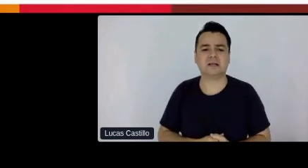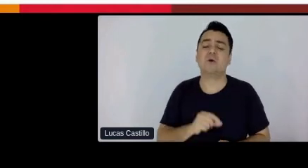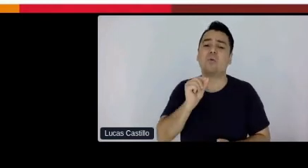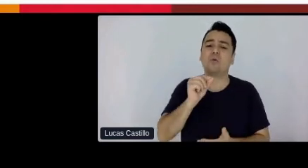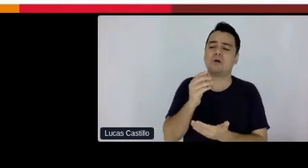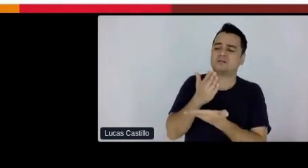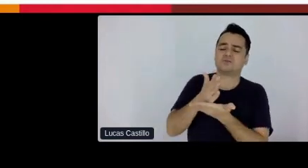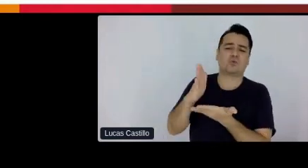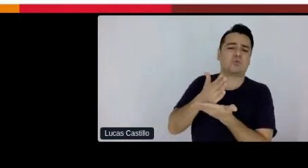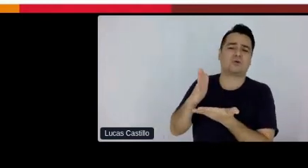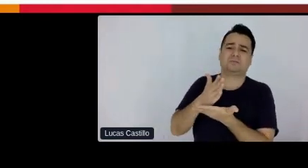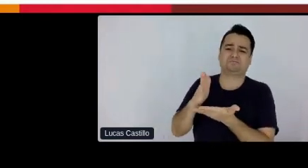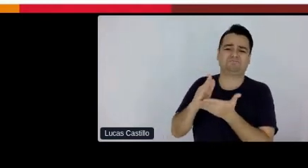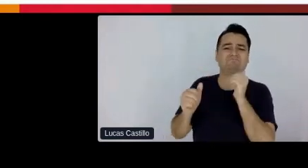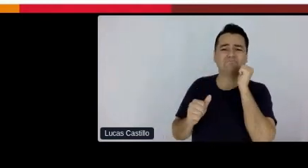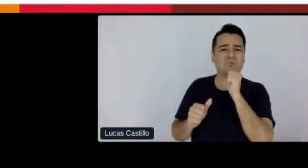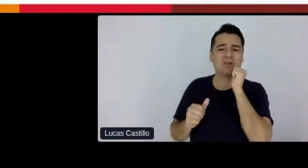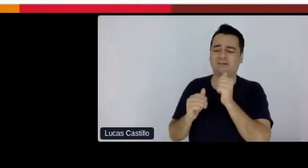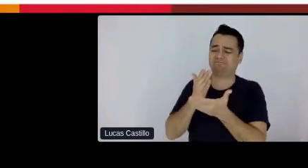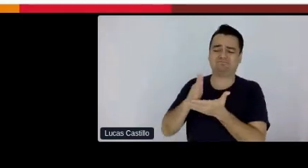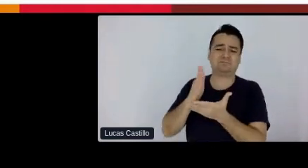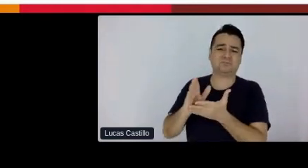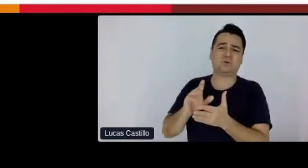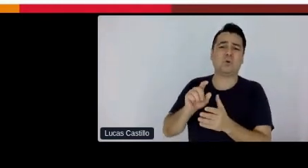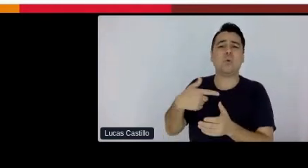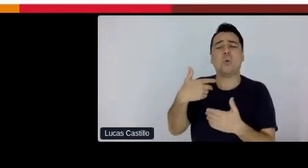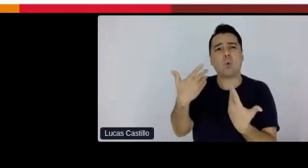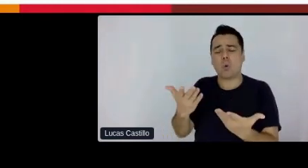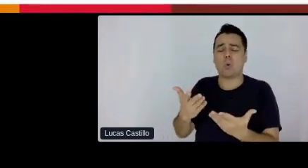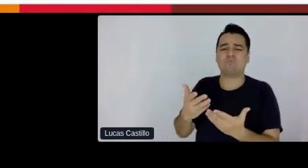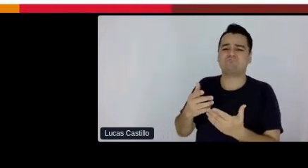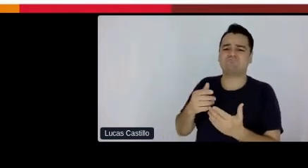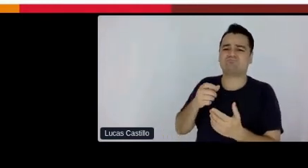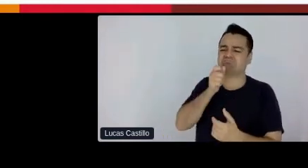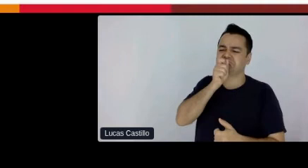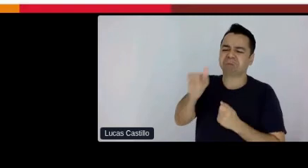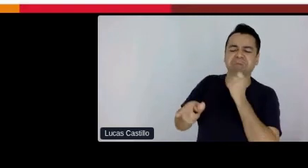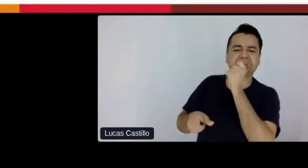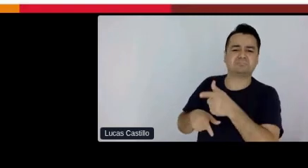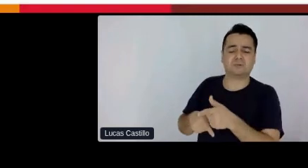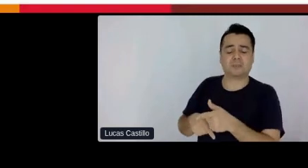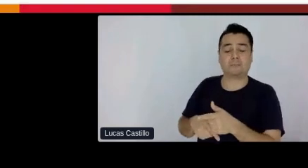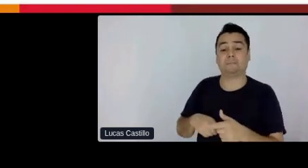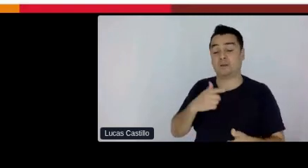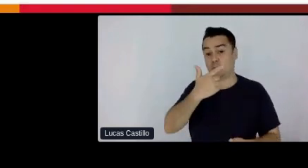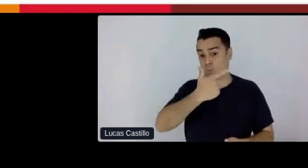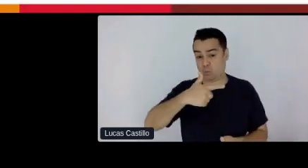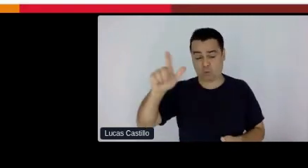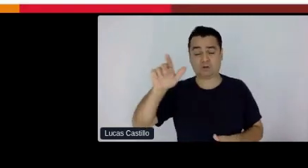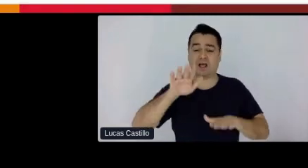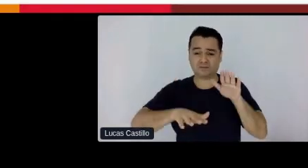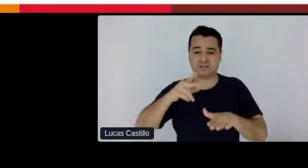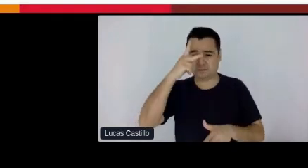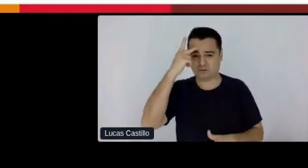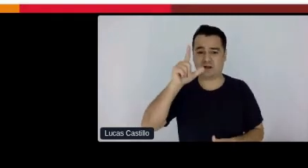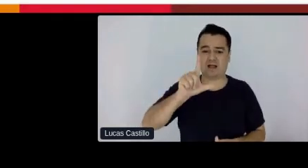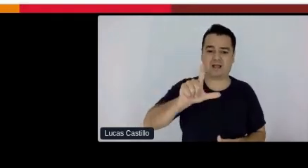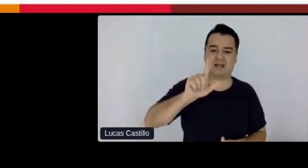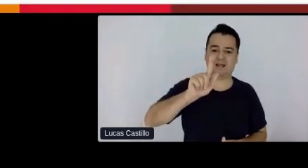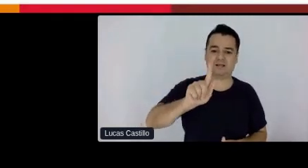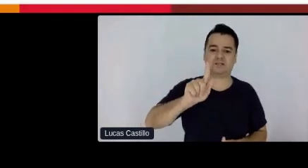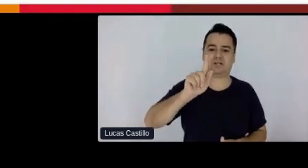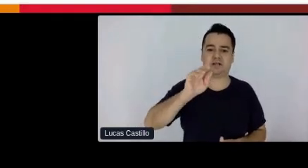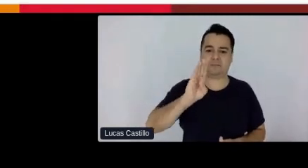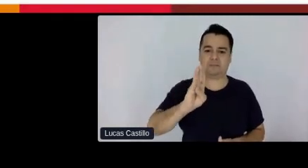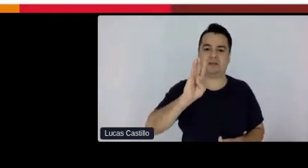as pessoas e ofendendo as pessoas no ambiente de trabalho. Aqui sobre a comunidade LGBTQIA+, tem